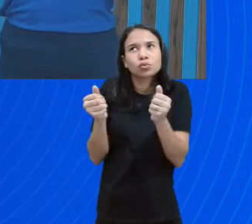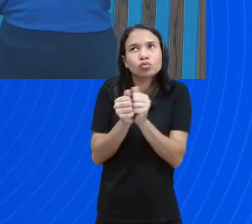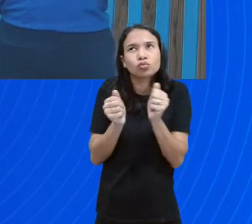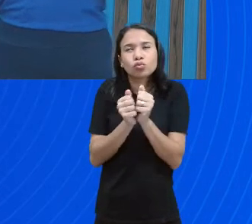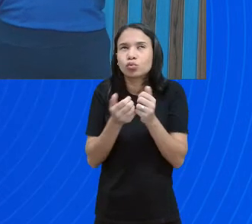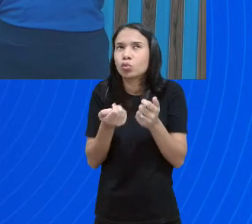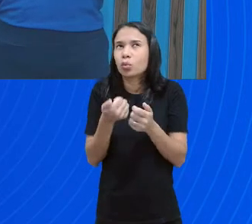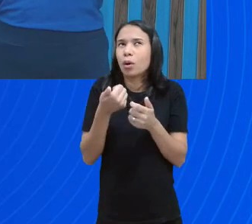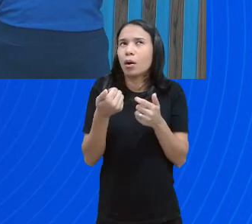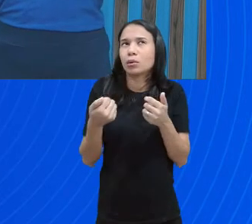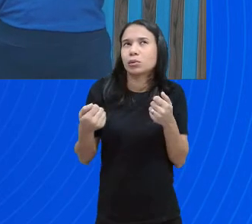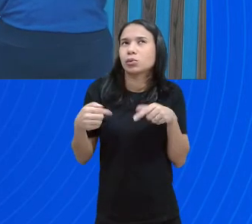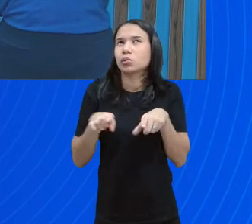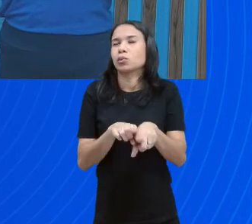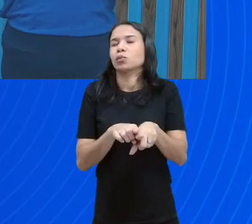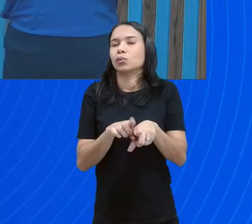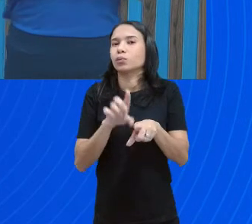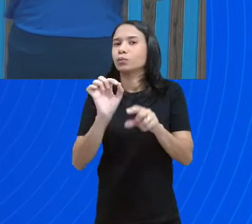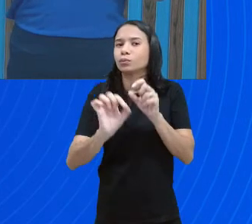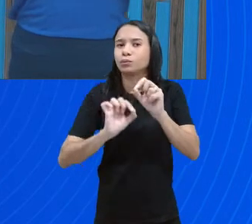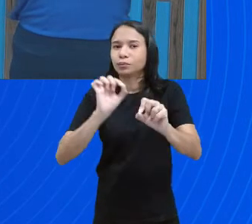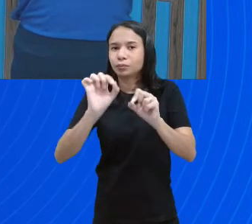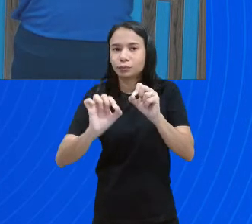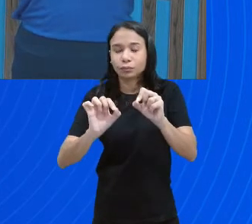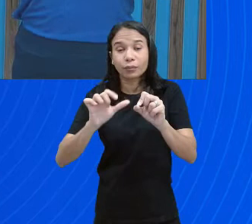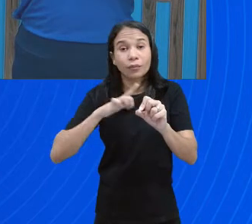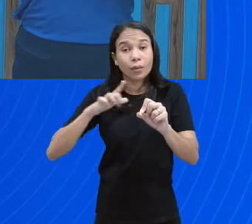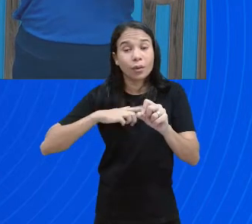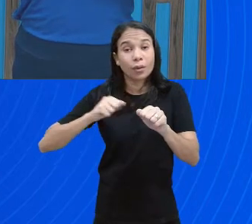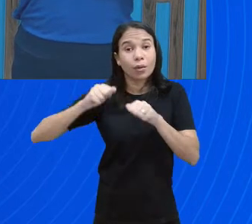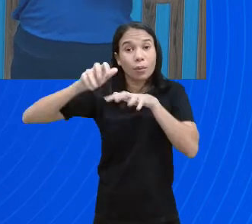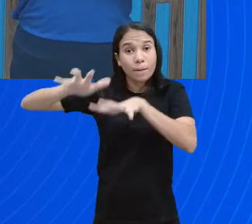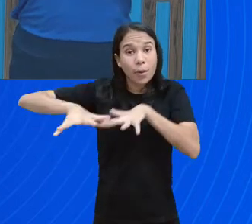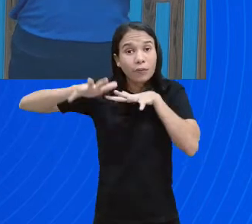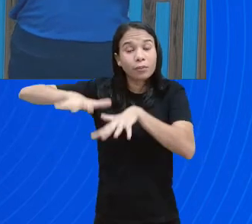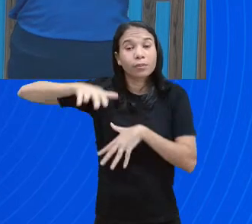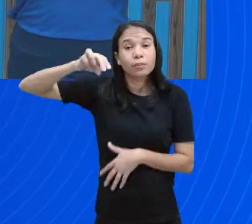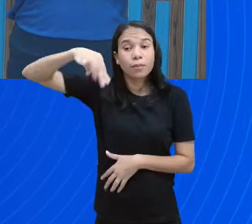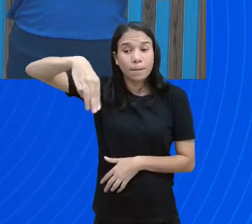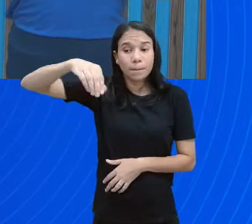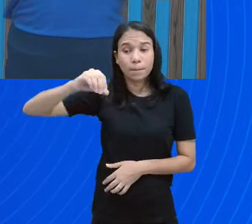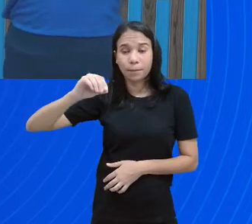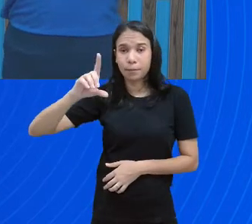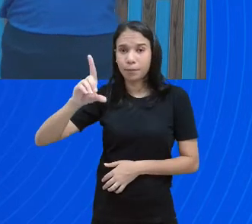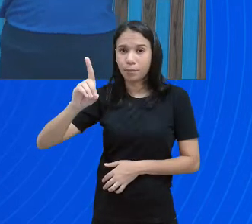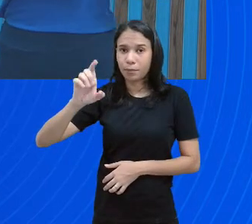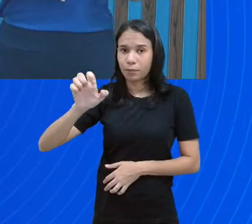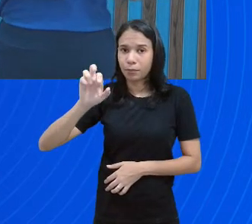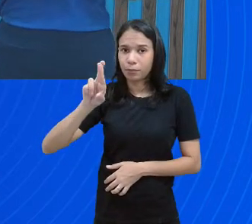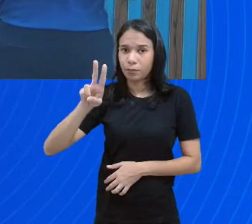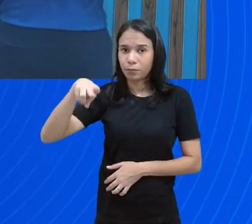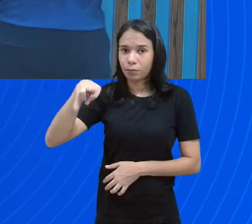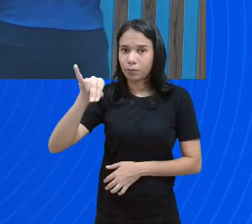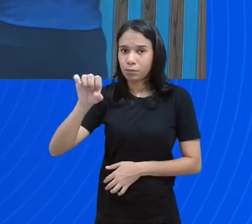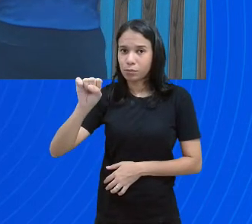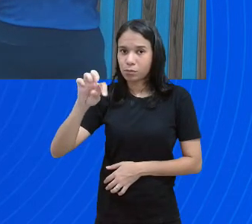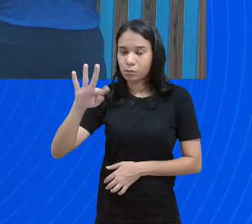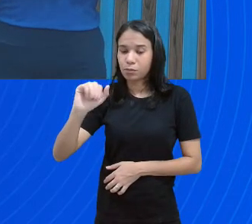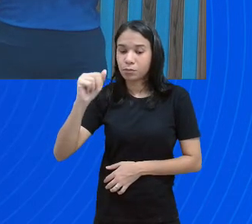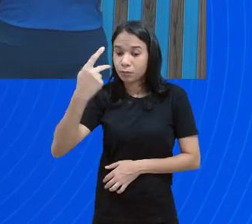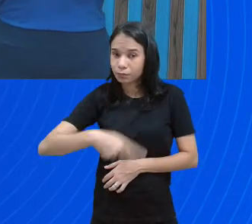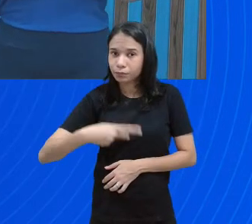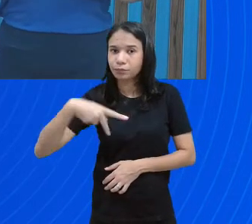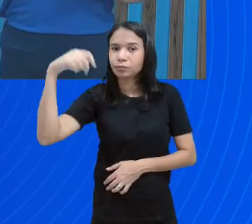concomitante, né, quase ao mesmo tempo, que o movimento modernista, né, no Brasil,